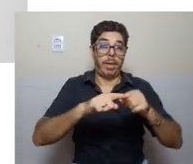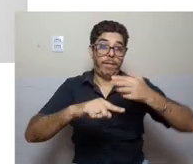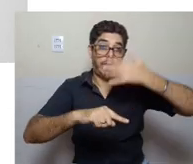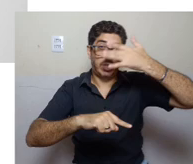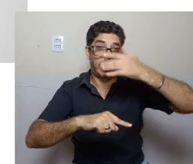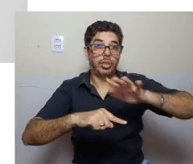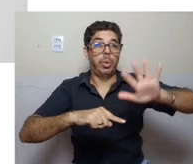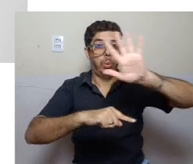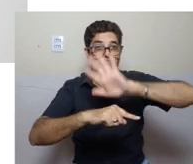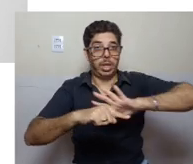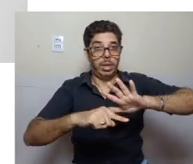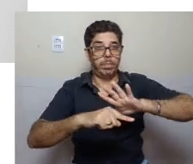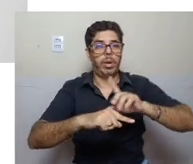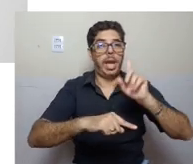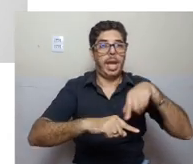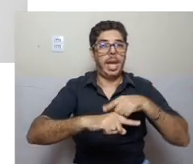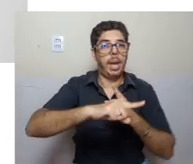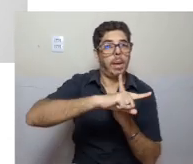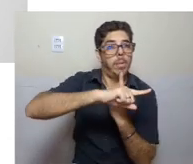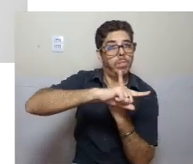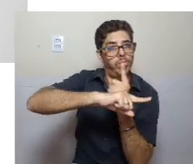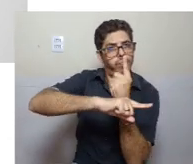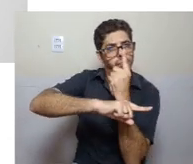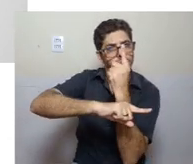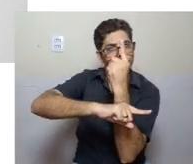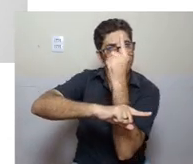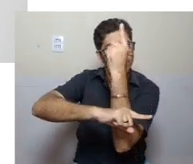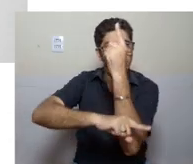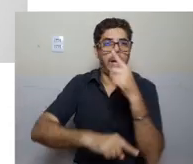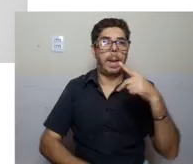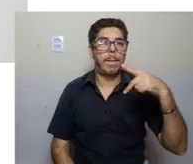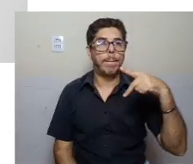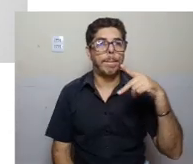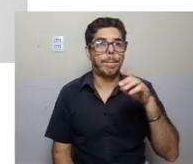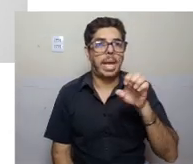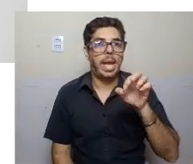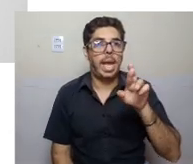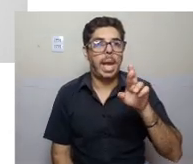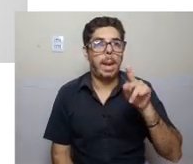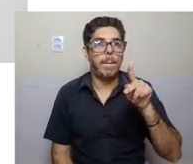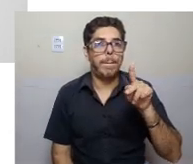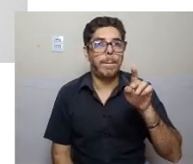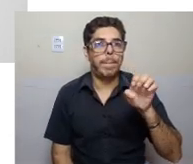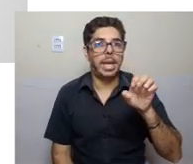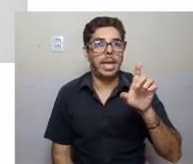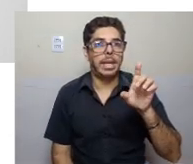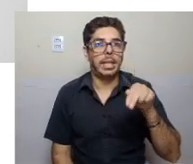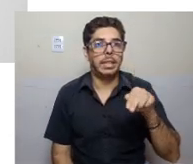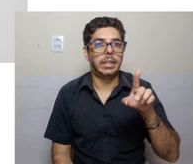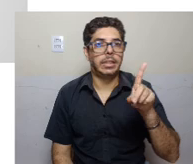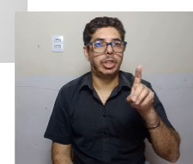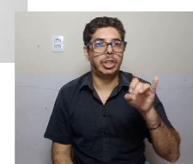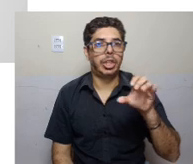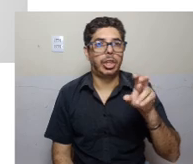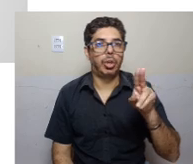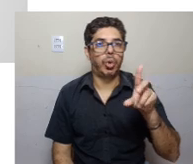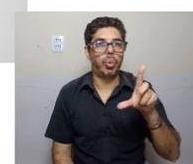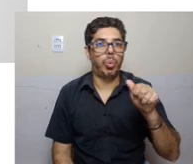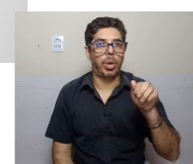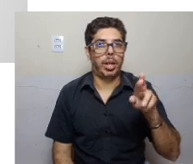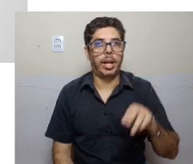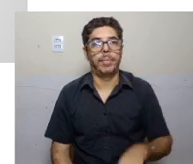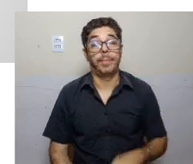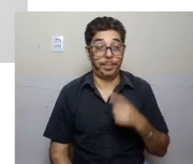ao campo, ou seja, ela vai ser perpendicular ao plano formado por V e B. Apesar desse comportamento